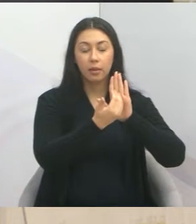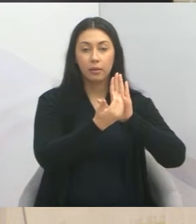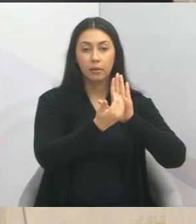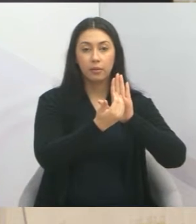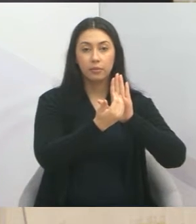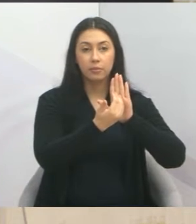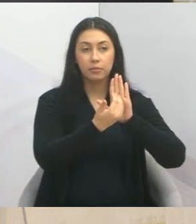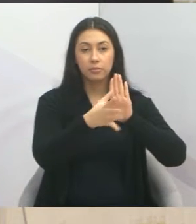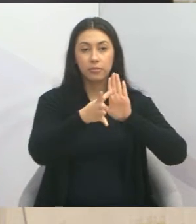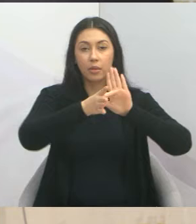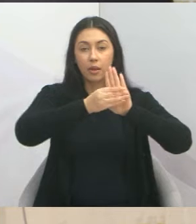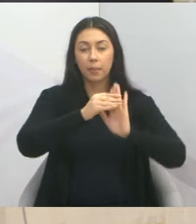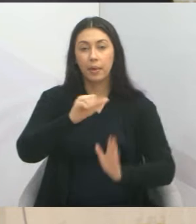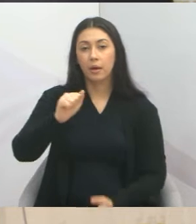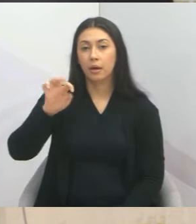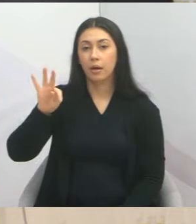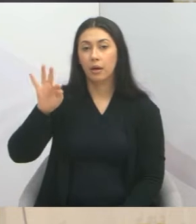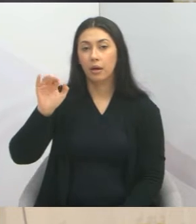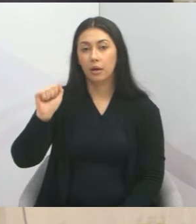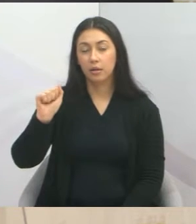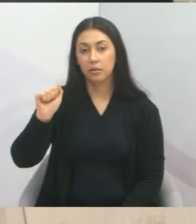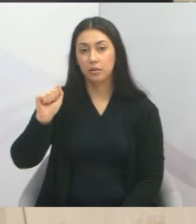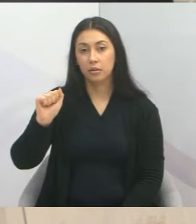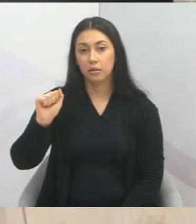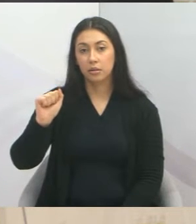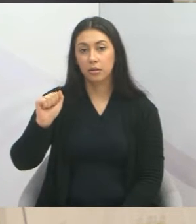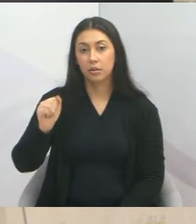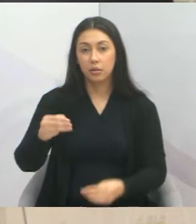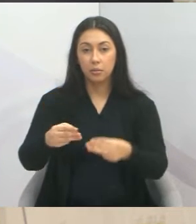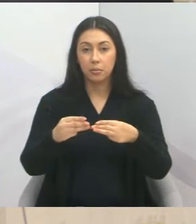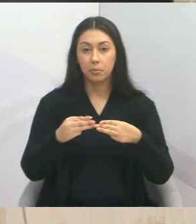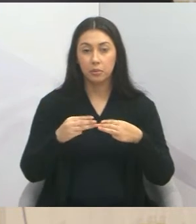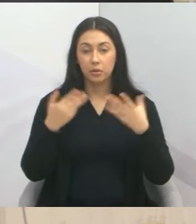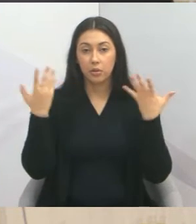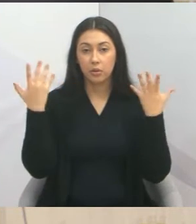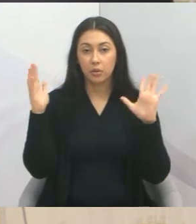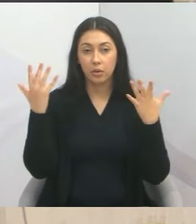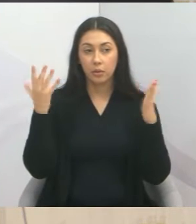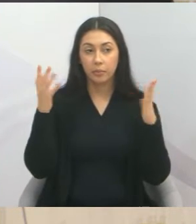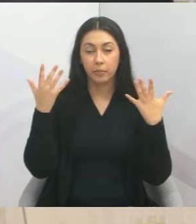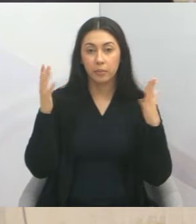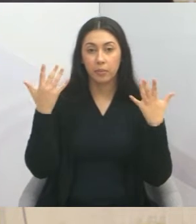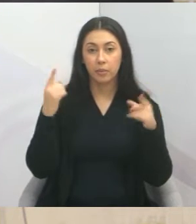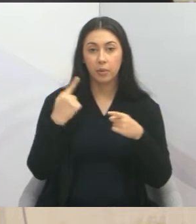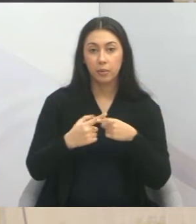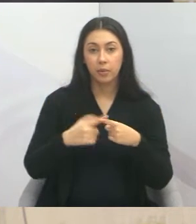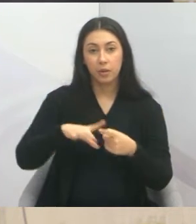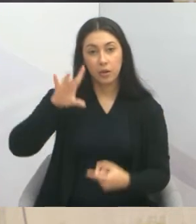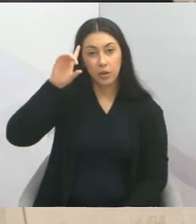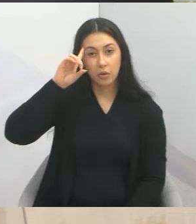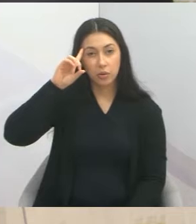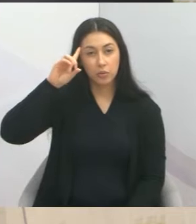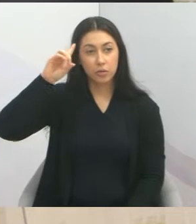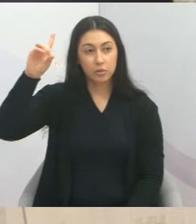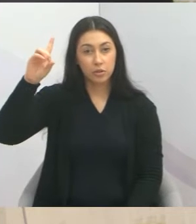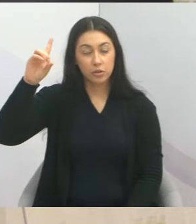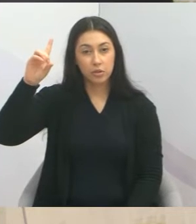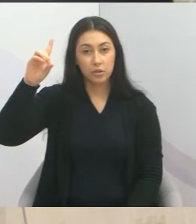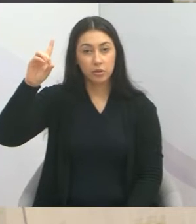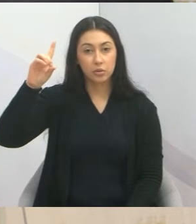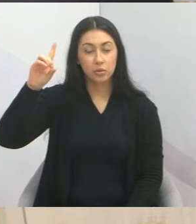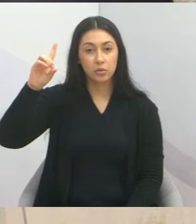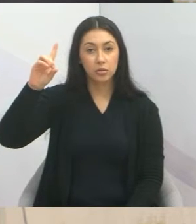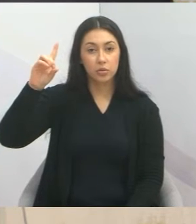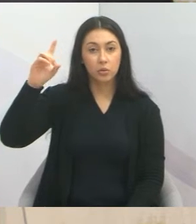que se constante na ata dos trabalhos da sessão o registro da Moção comemorativa pelo transcurso do dia do de Santo